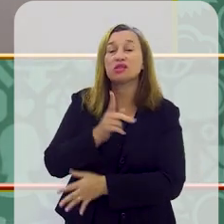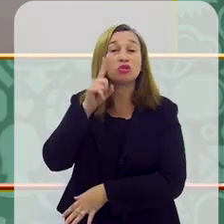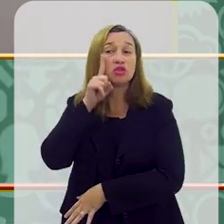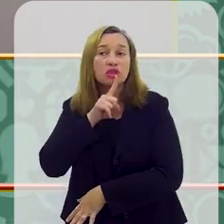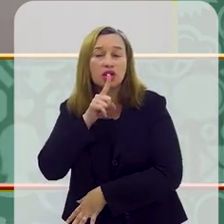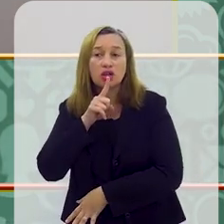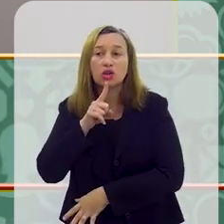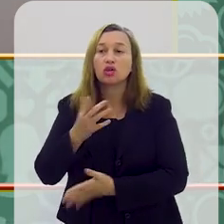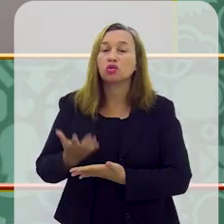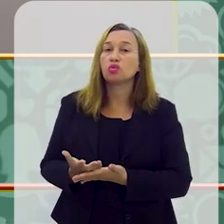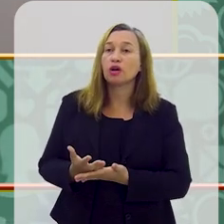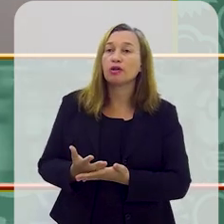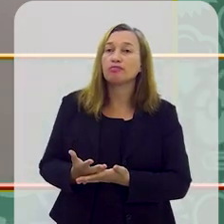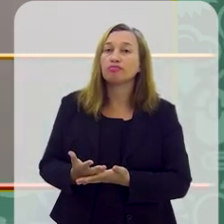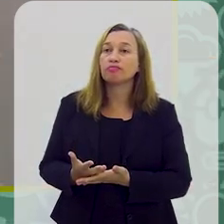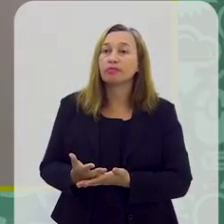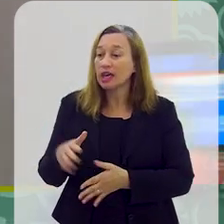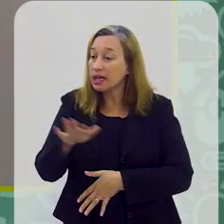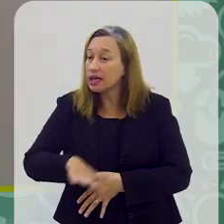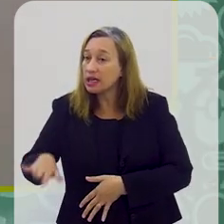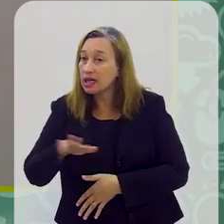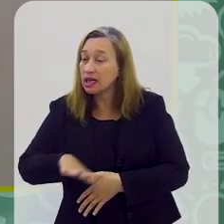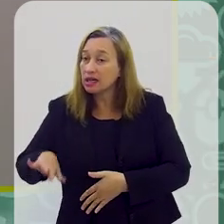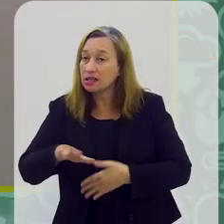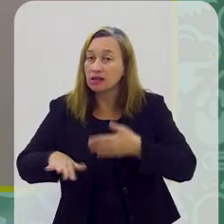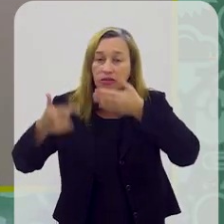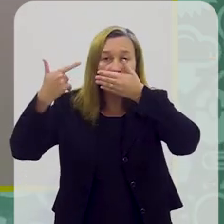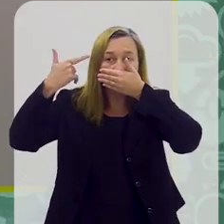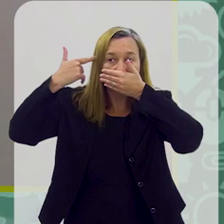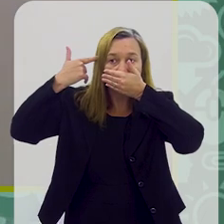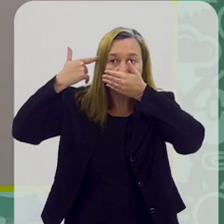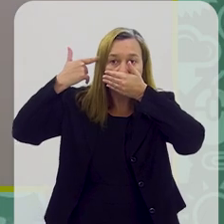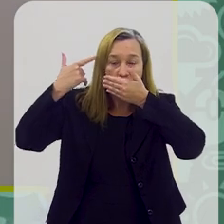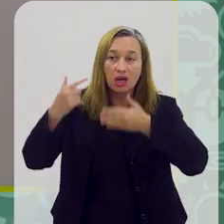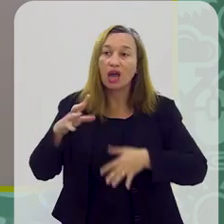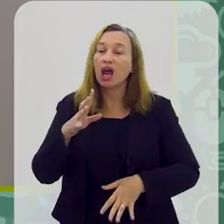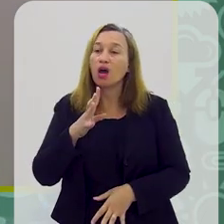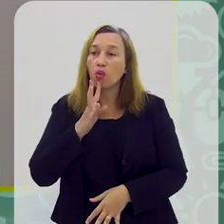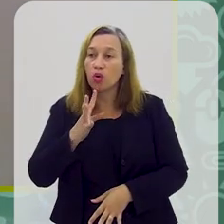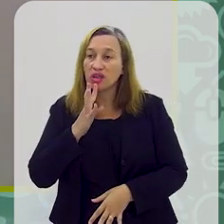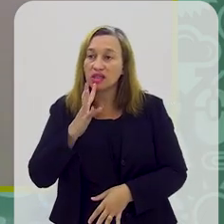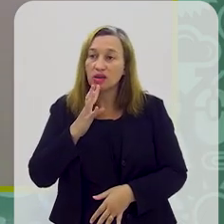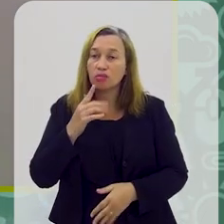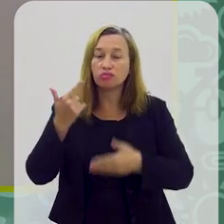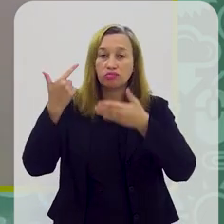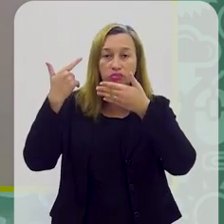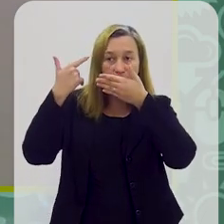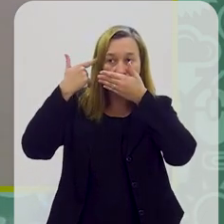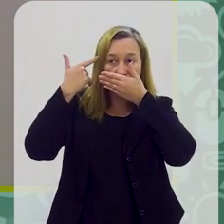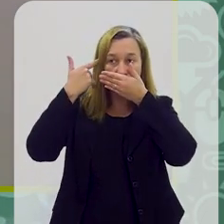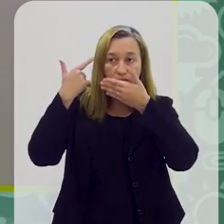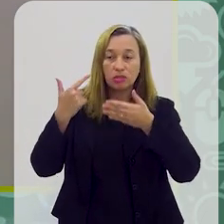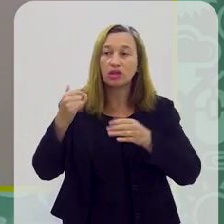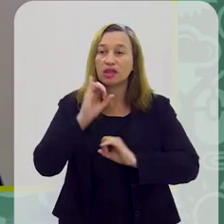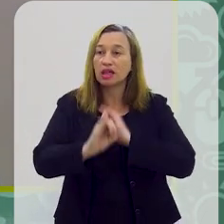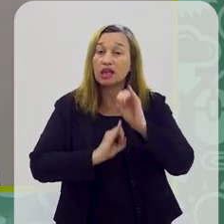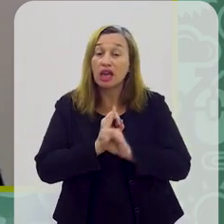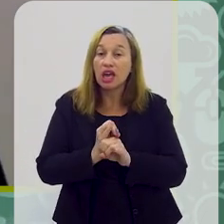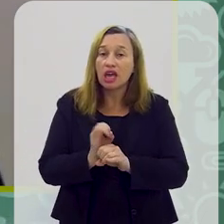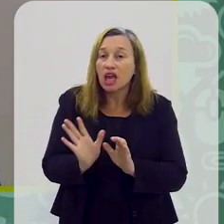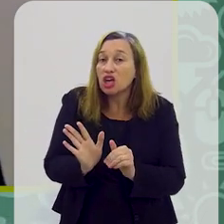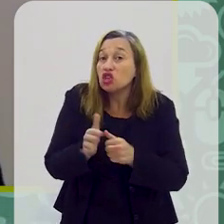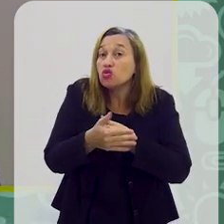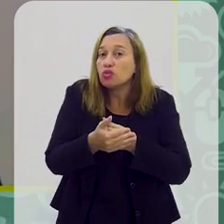Estados Unidos de uma criança que foi sequestrada, tá? Ela conheceu o sequestrador na internet. E ela